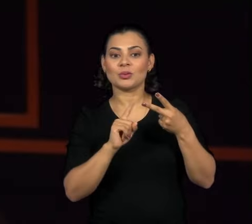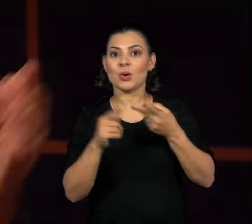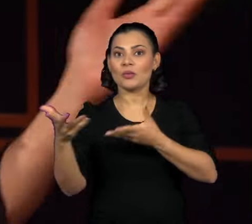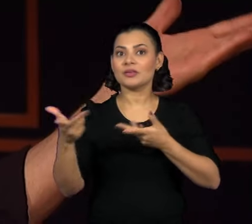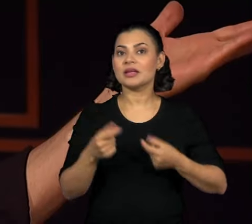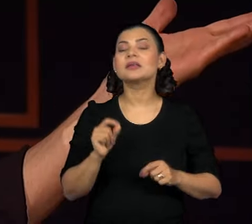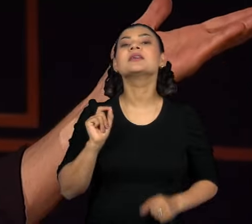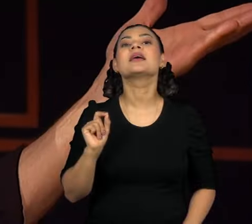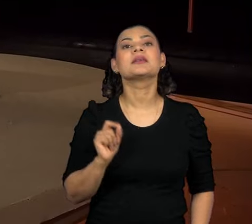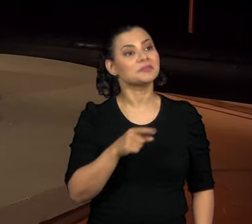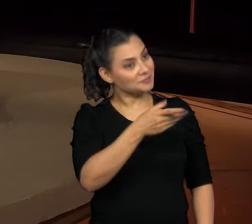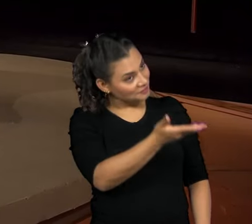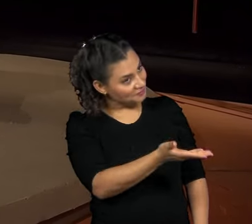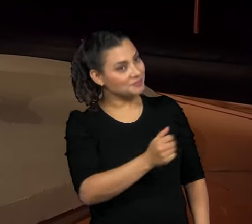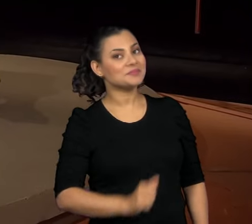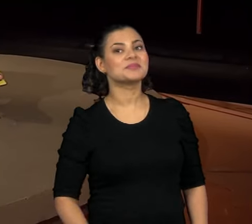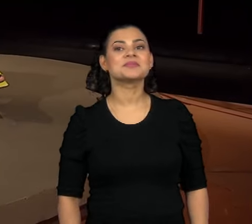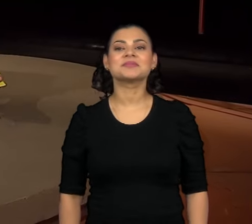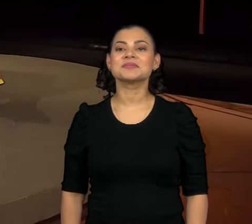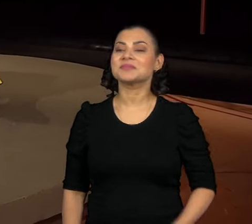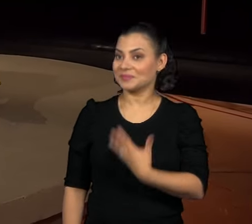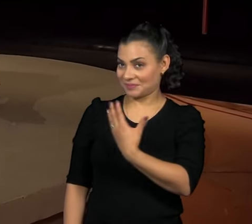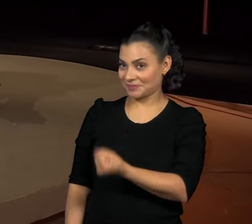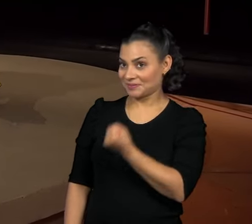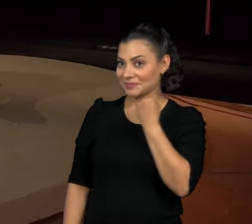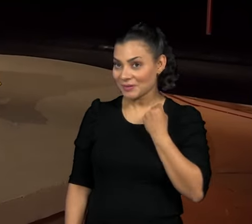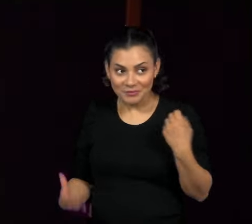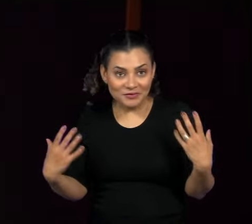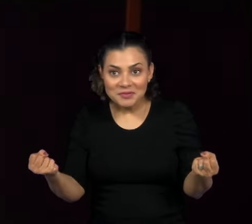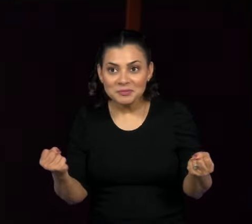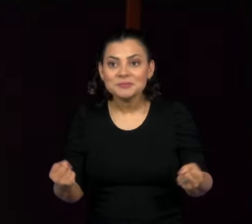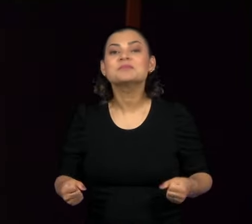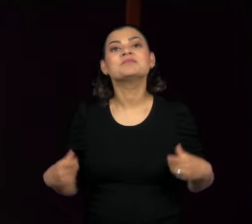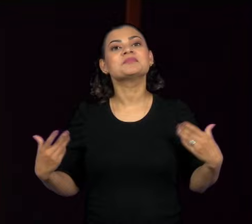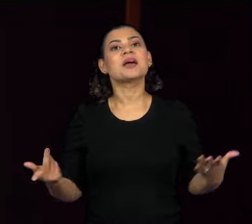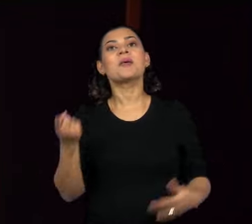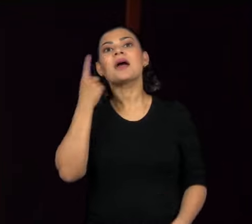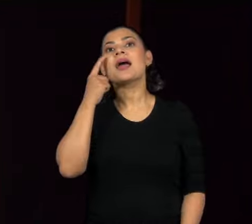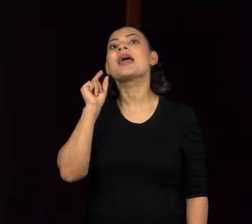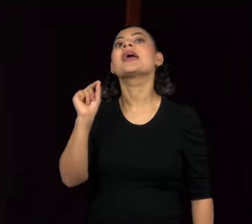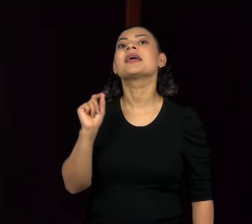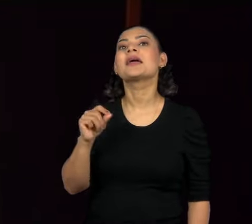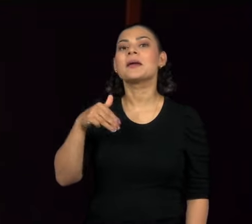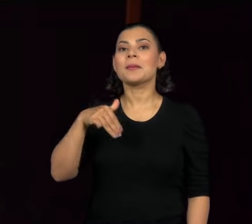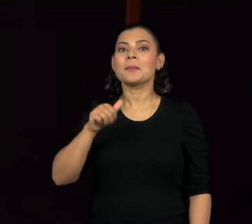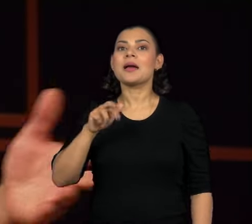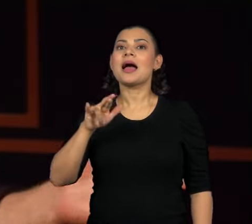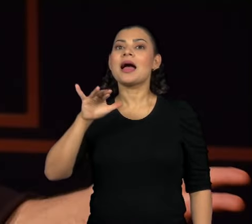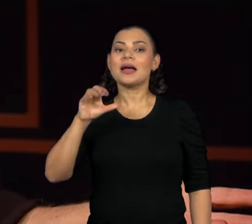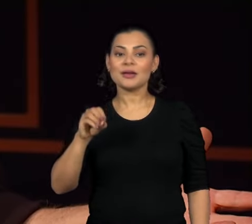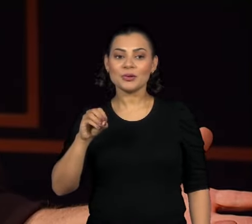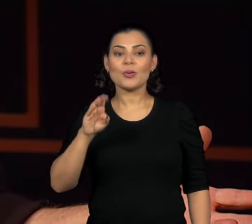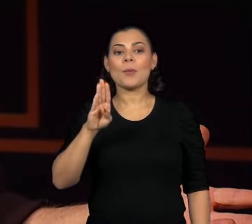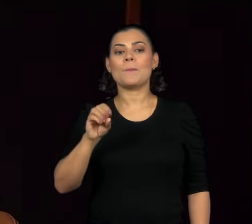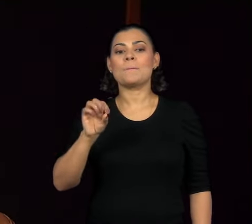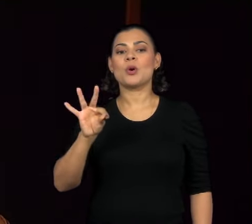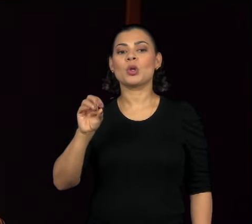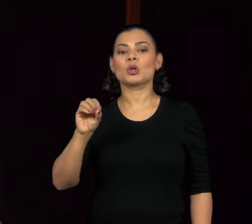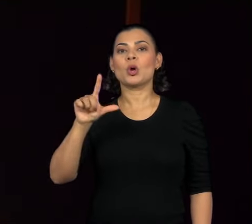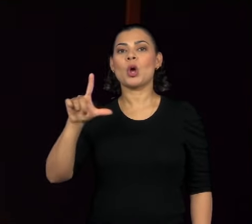convidado? Sua vez. Então vamos lá. Ah, olha só quem é. Mário Bortolotto.